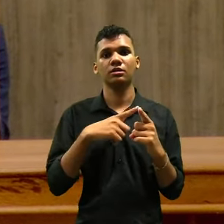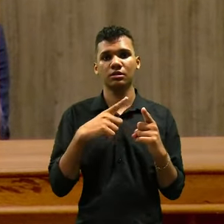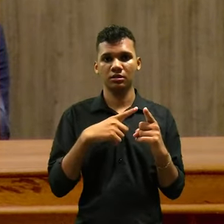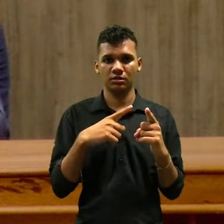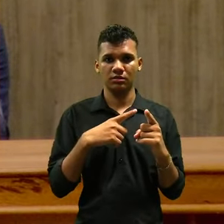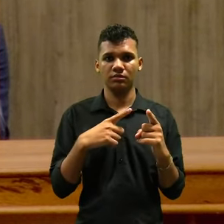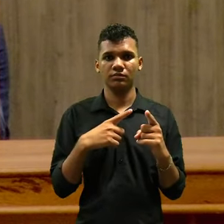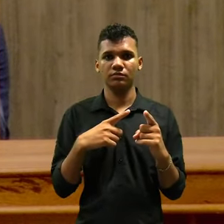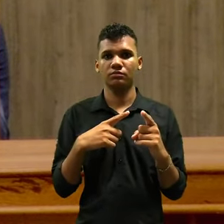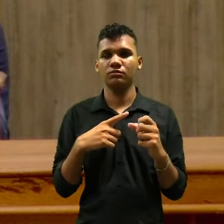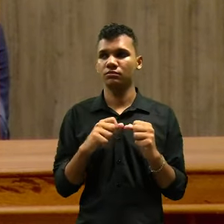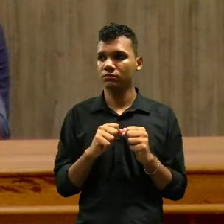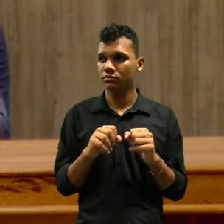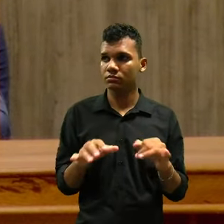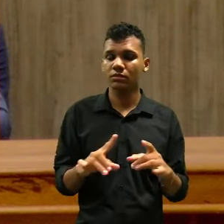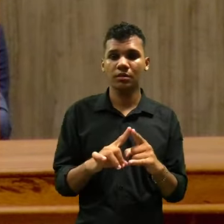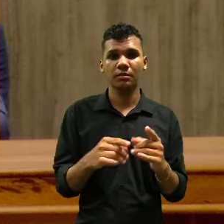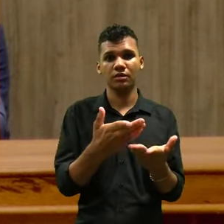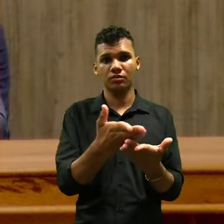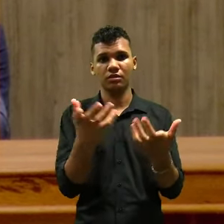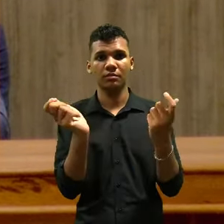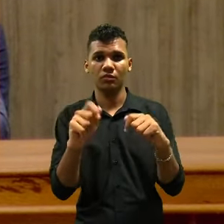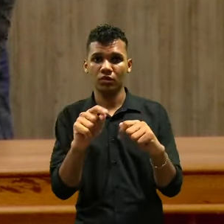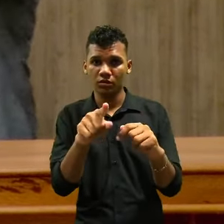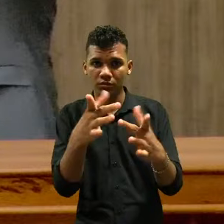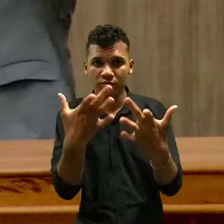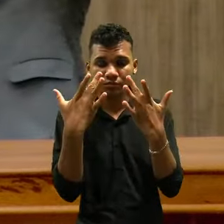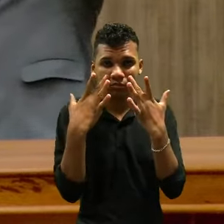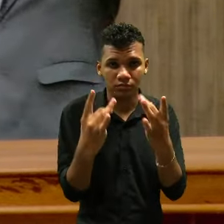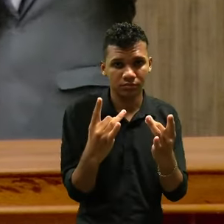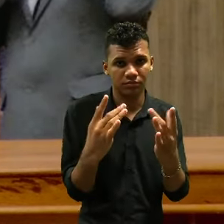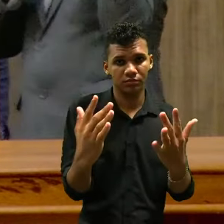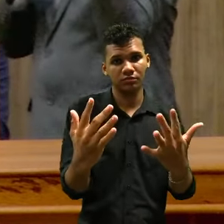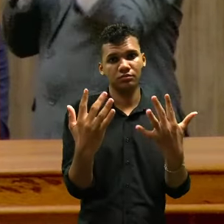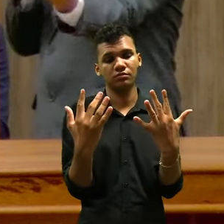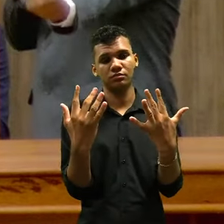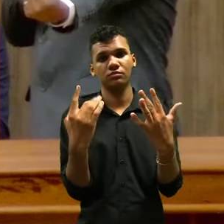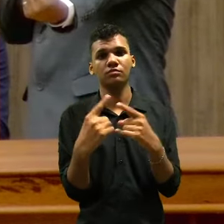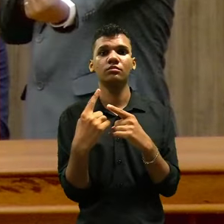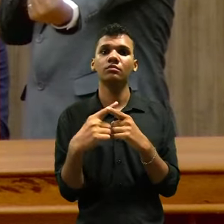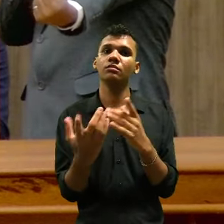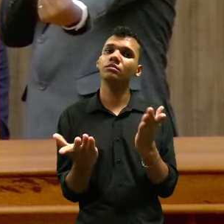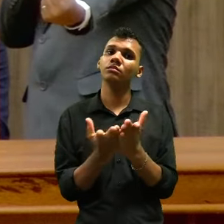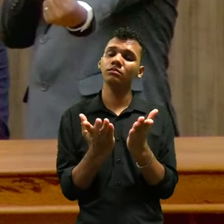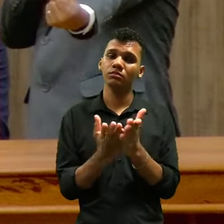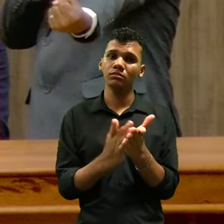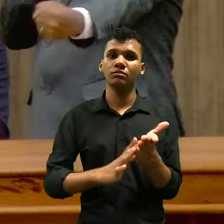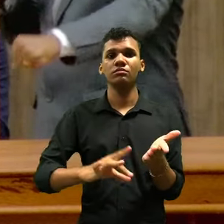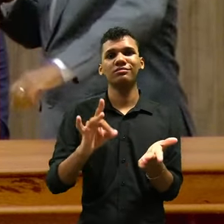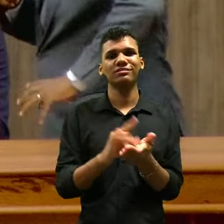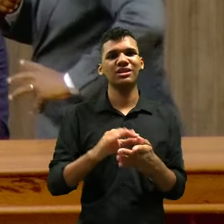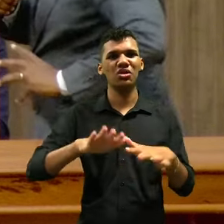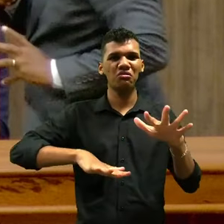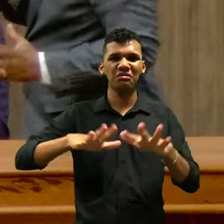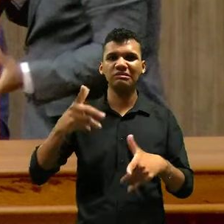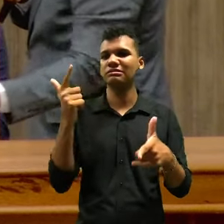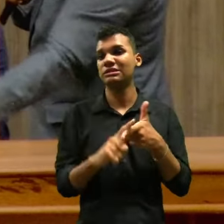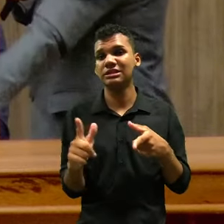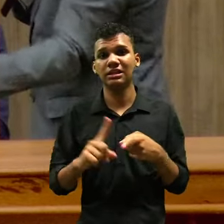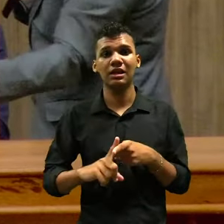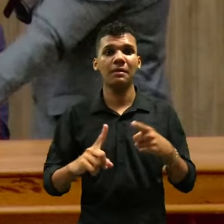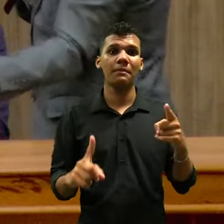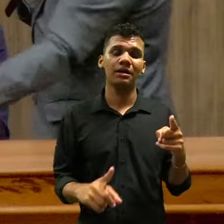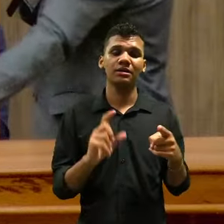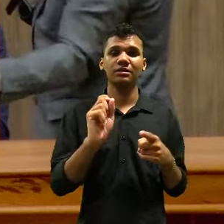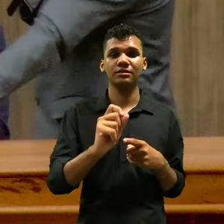como olha para cá querido irmão crente que tem raiz ele pode est na cinza mas na hora que a